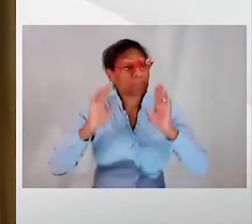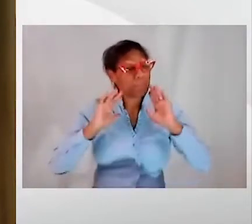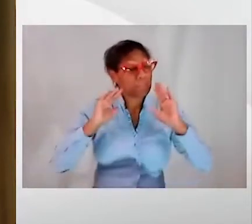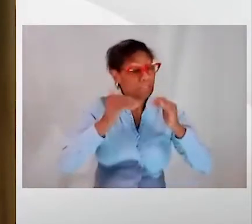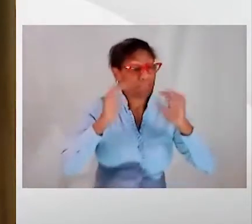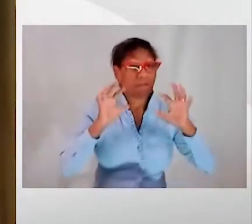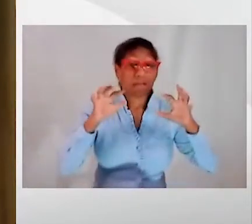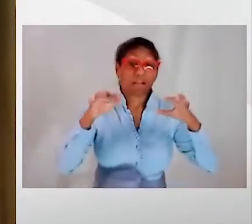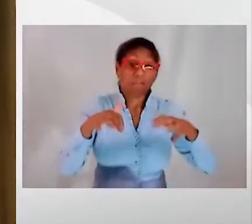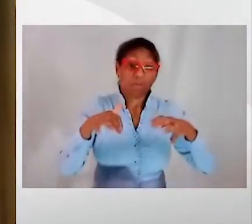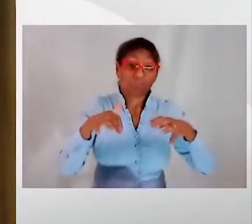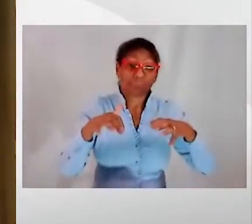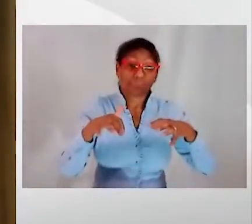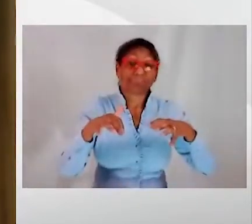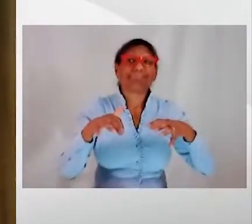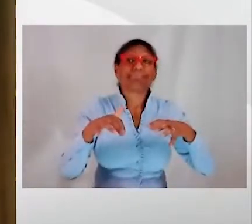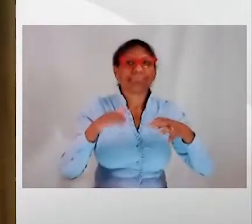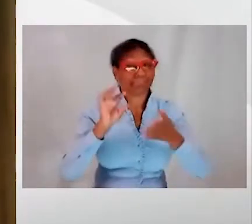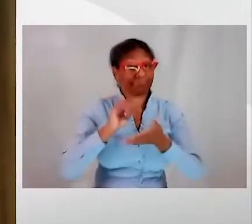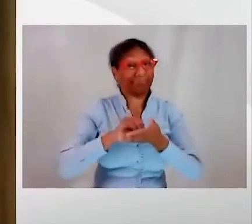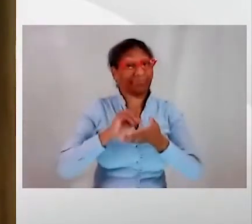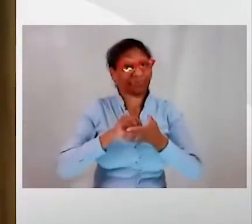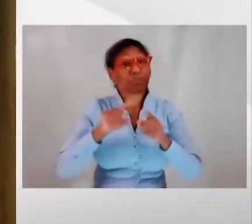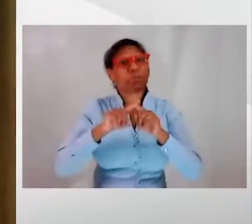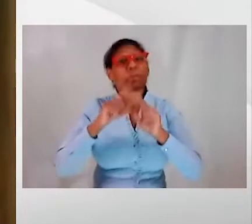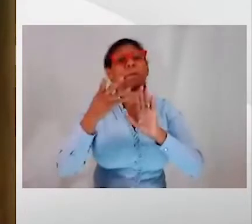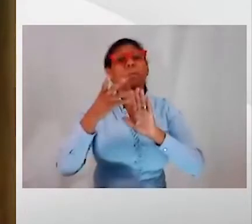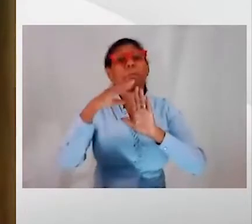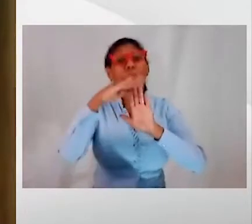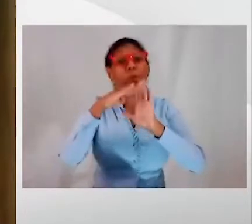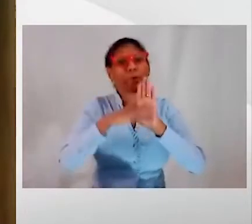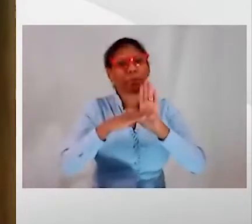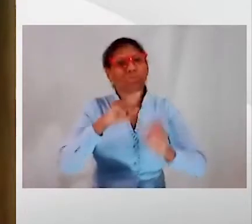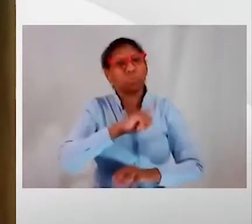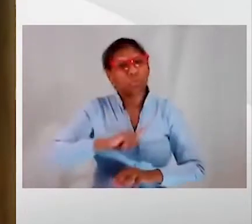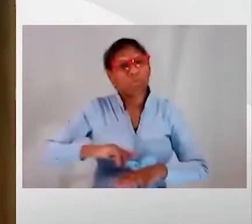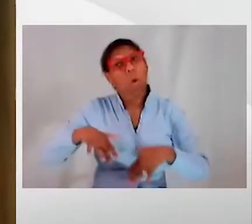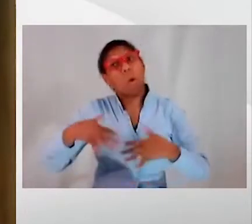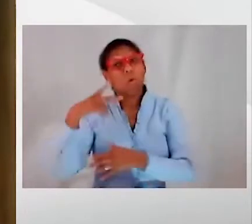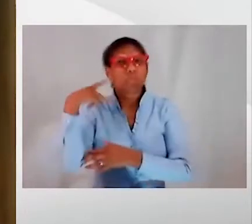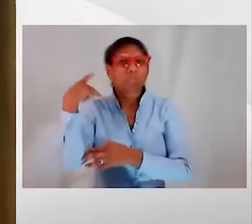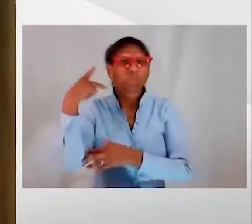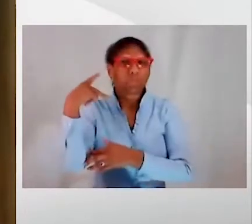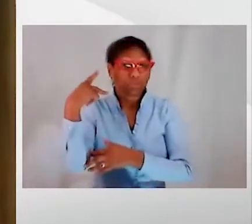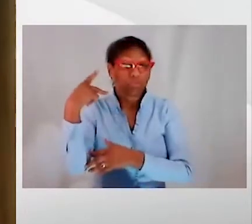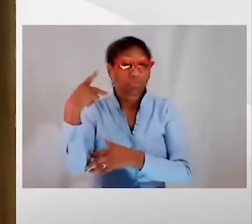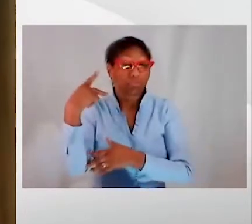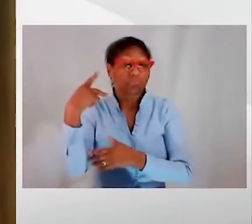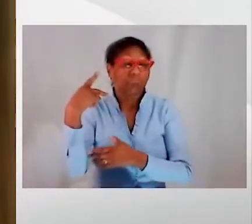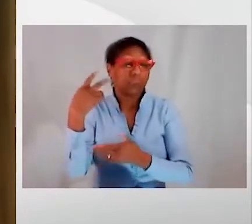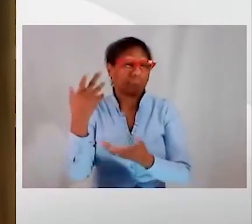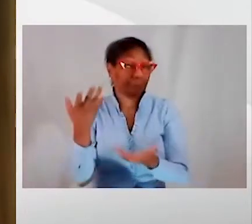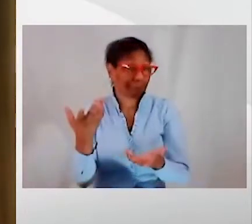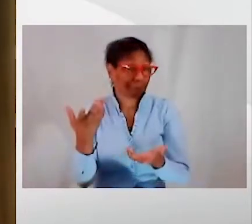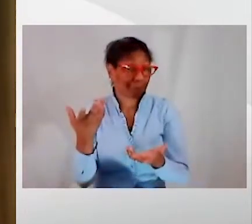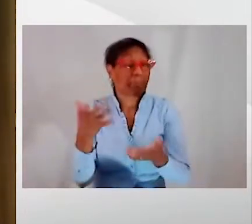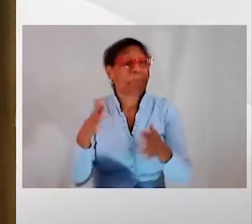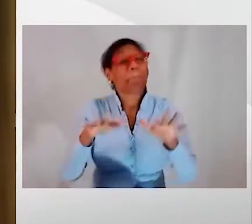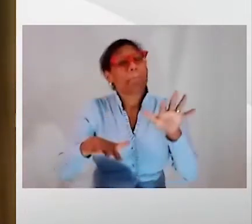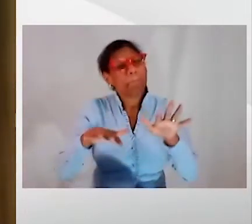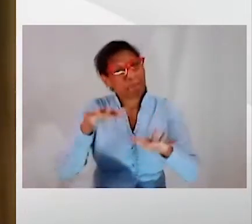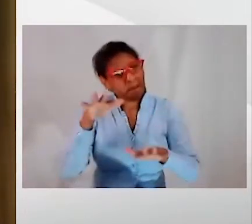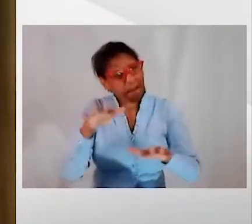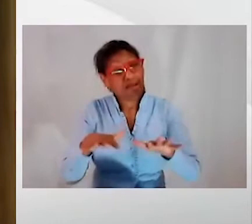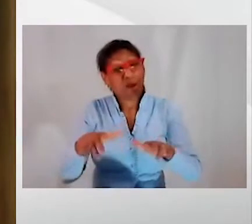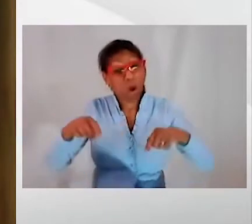e a inexistência desta causa nos programas de governo ou de partidos políticos. Parece que ainda existe, embora os tempos